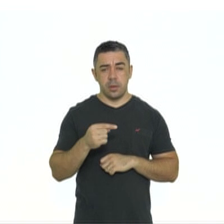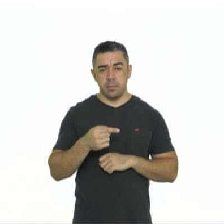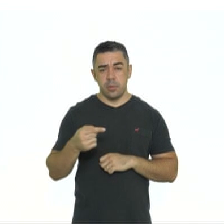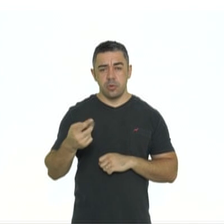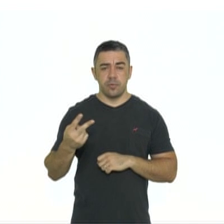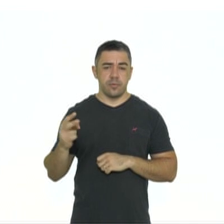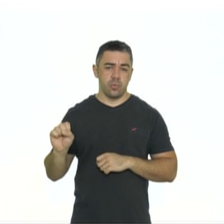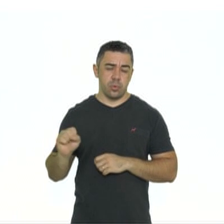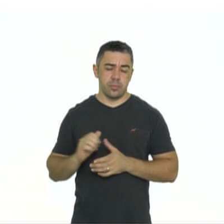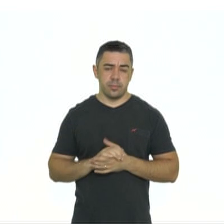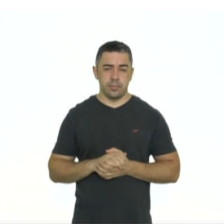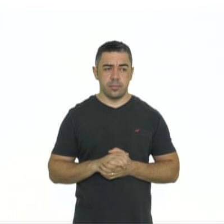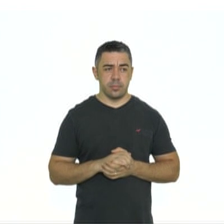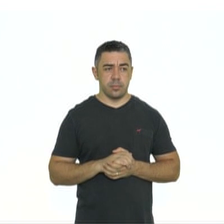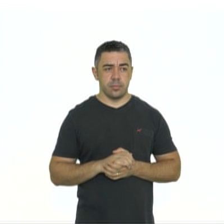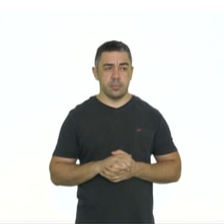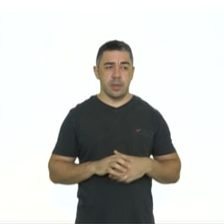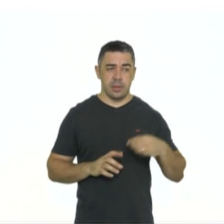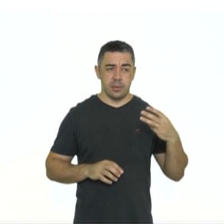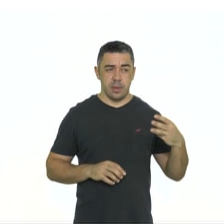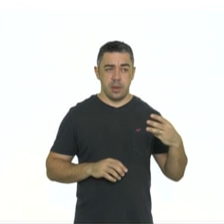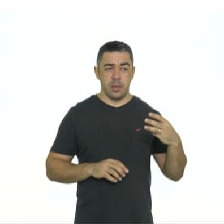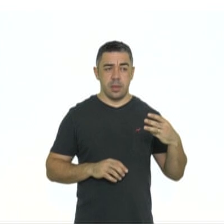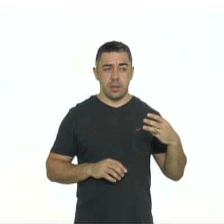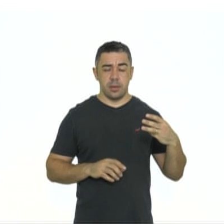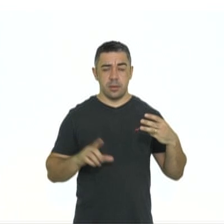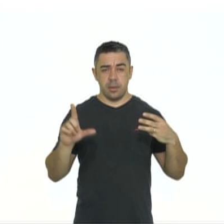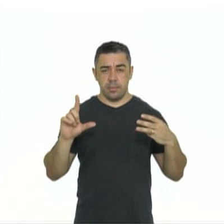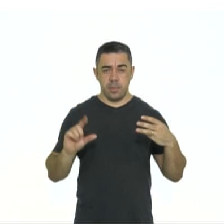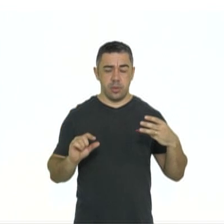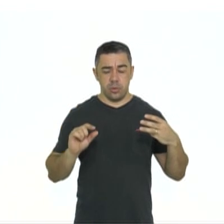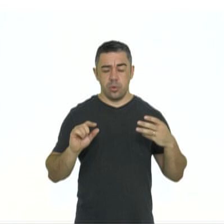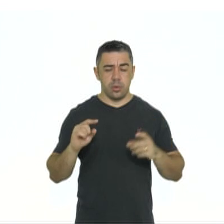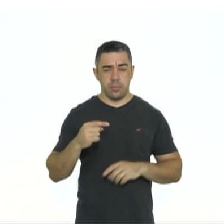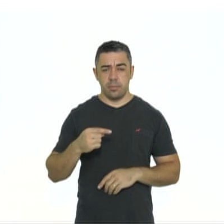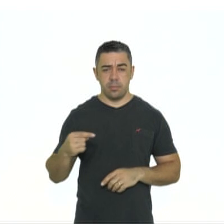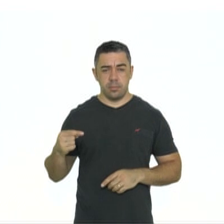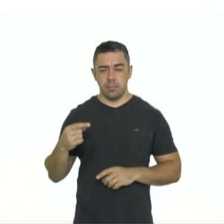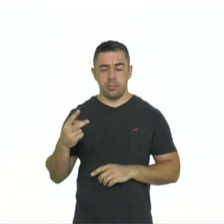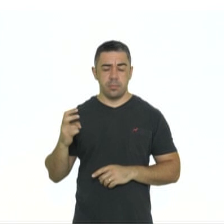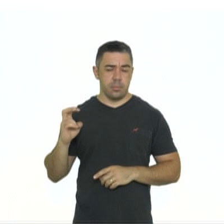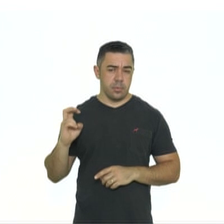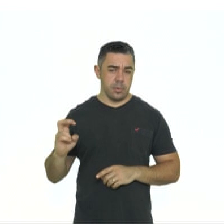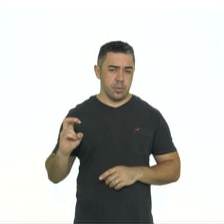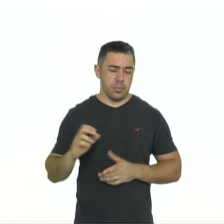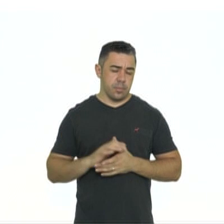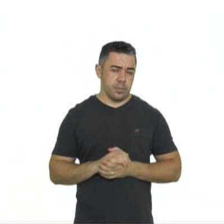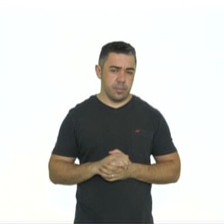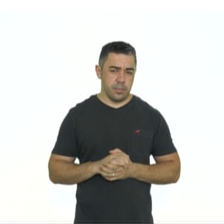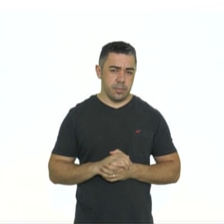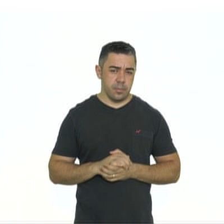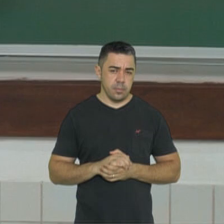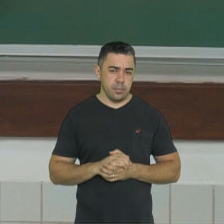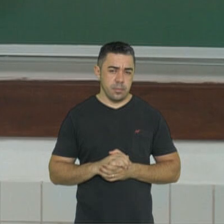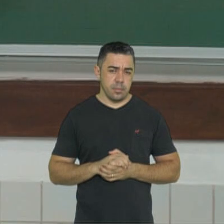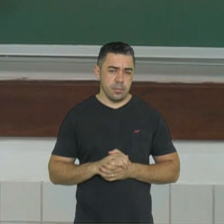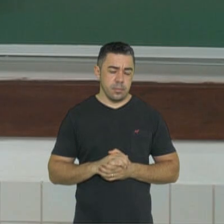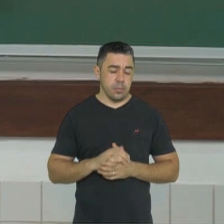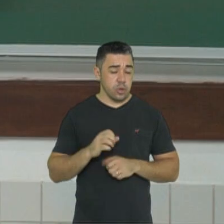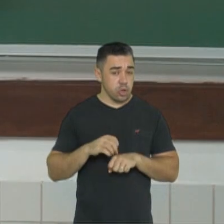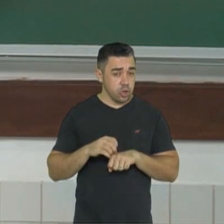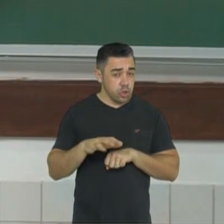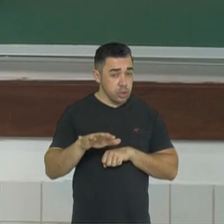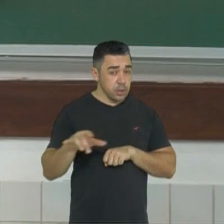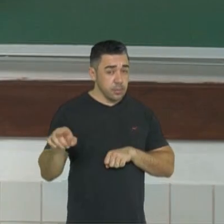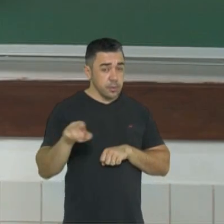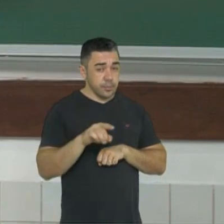módulo de - 28 e três é menor que o módulo de menos cinco uma